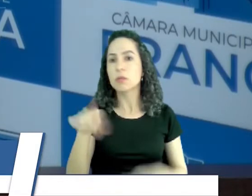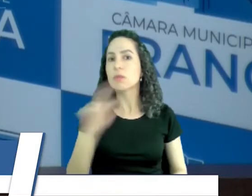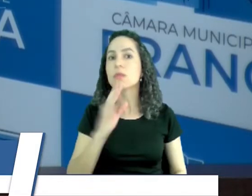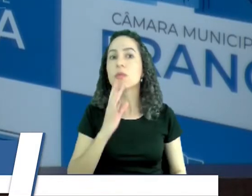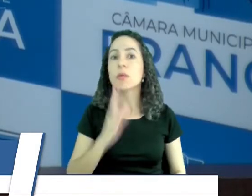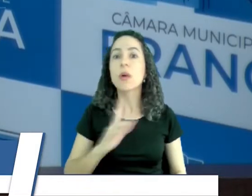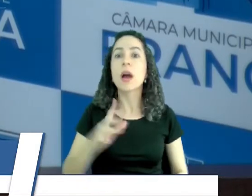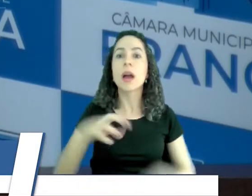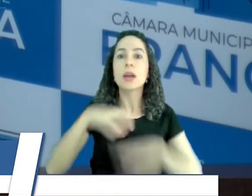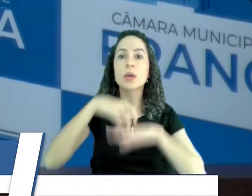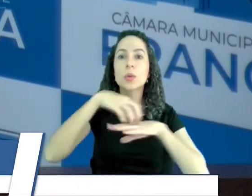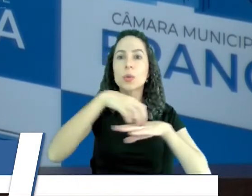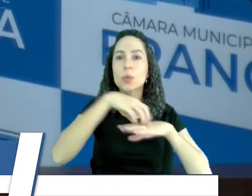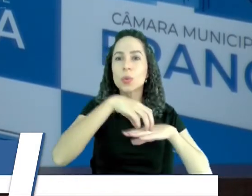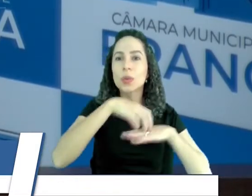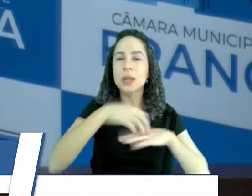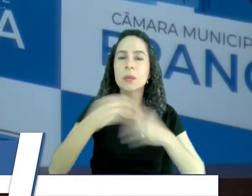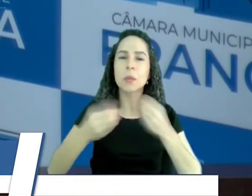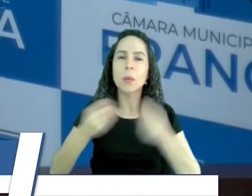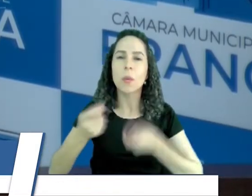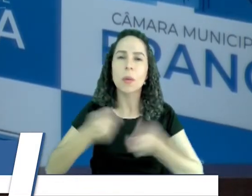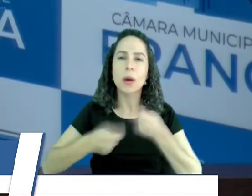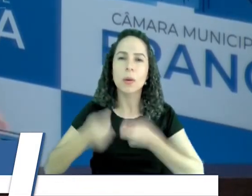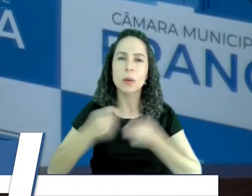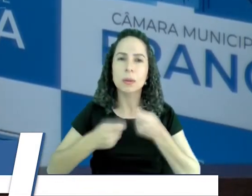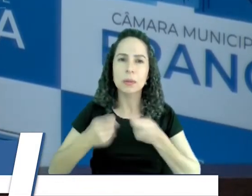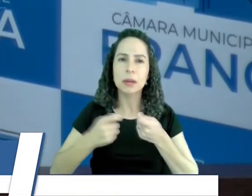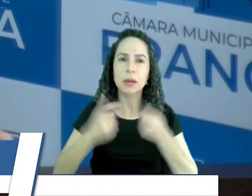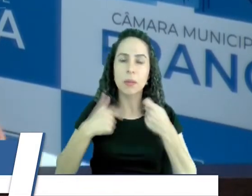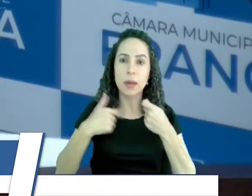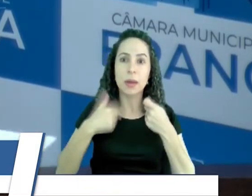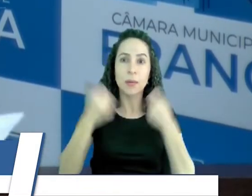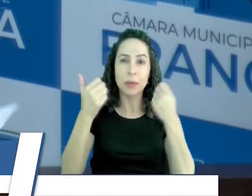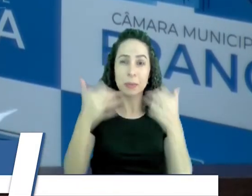enquanto atividade econômica e eu vou tentar